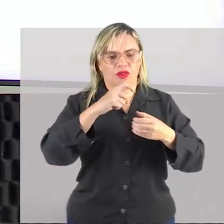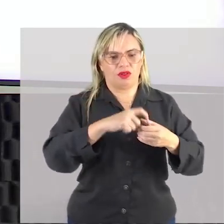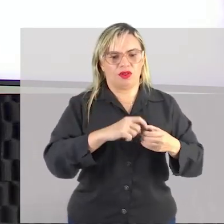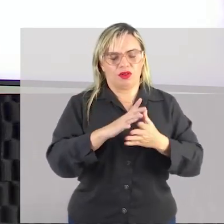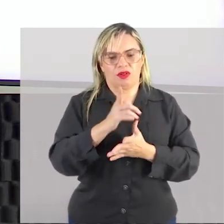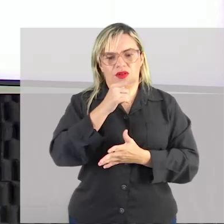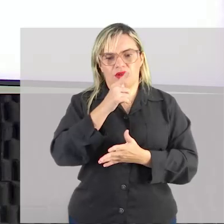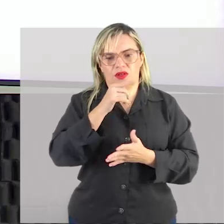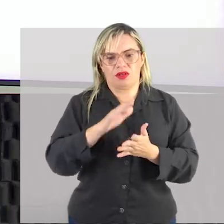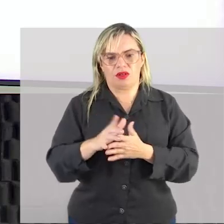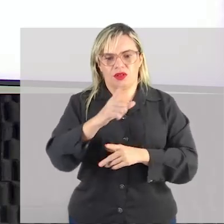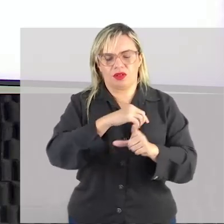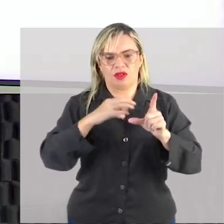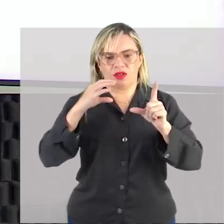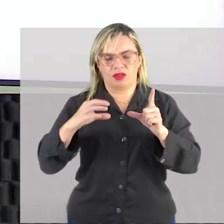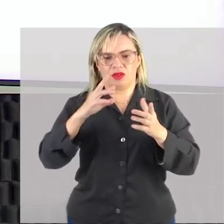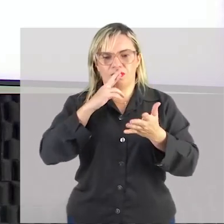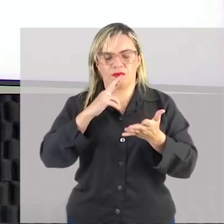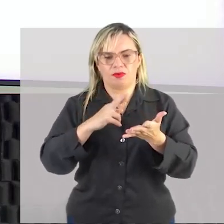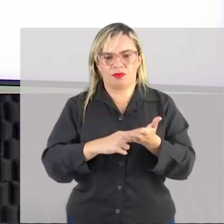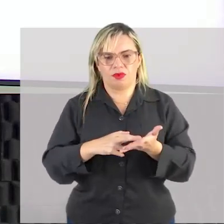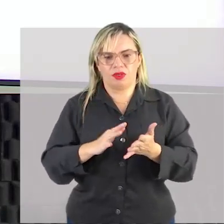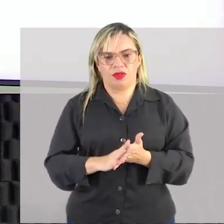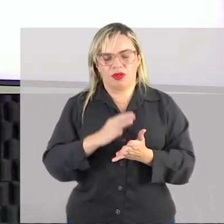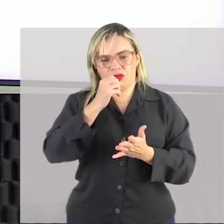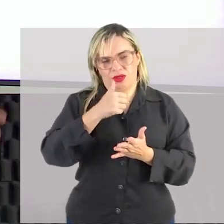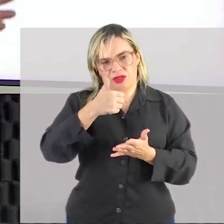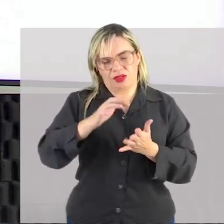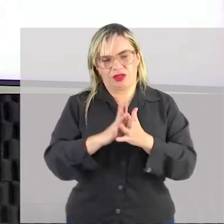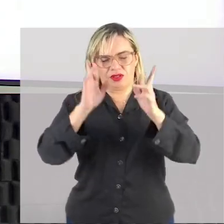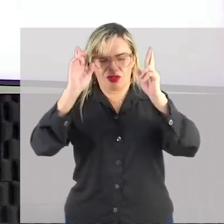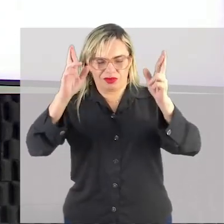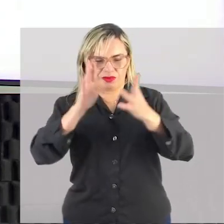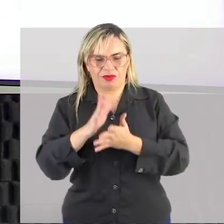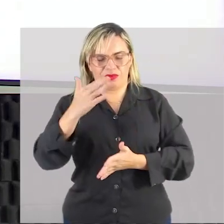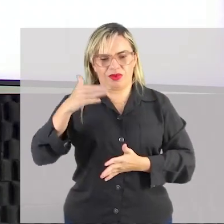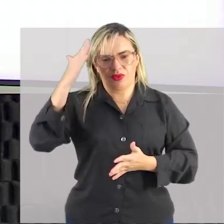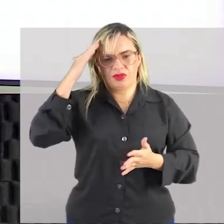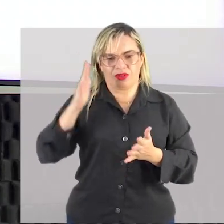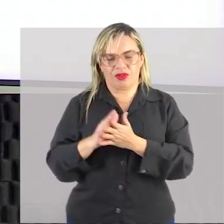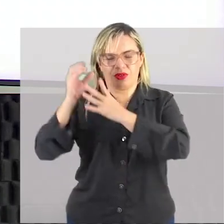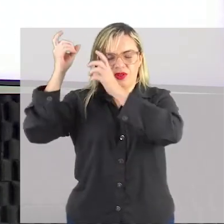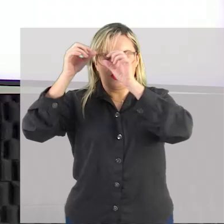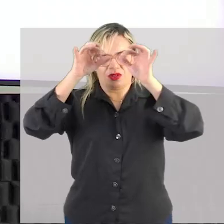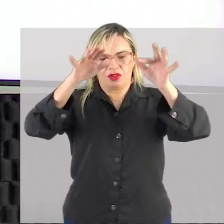nossa questão fica sendo letra C. Bom, galerinha, espero que você tenha entendido. Fique